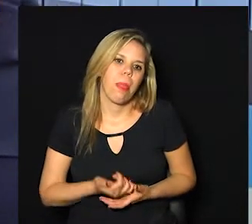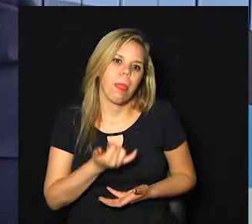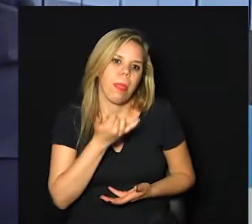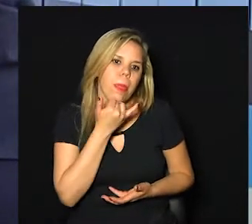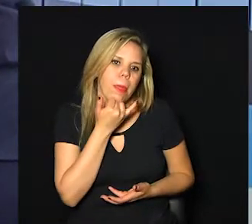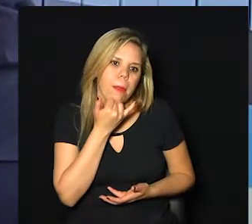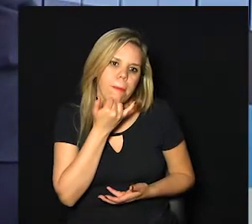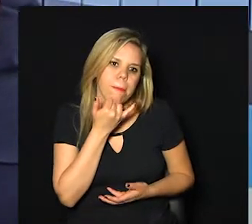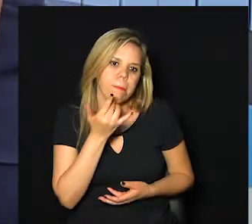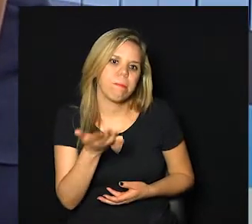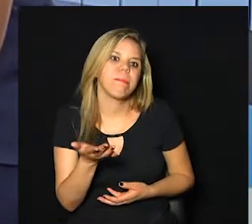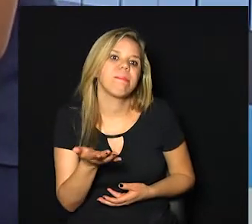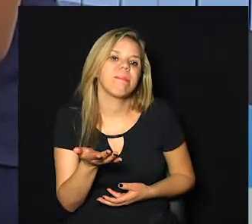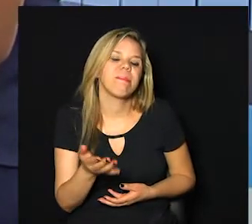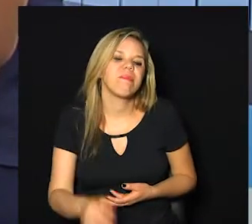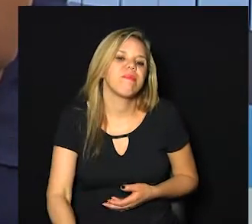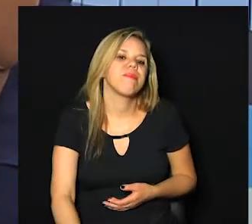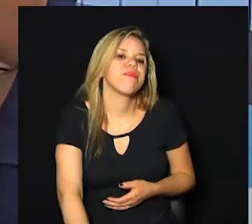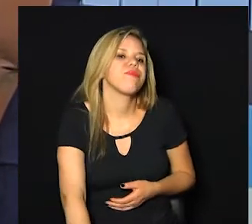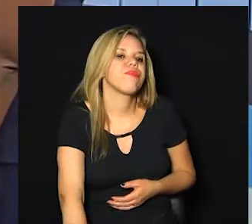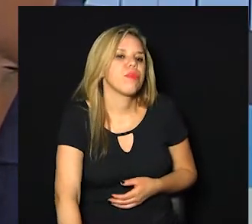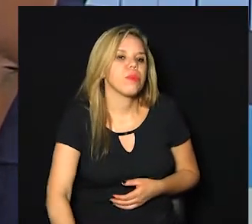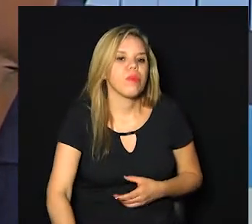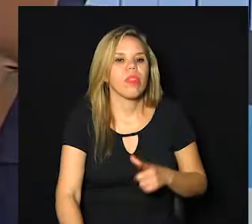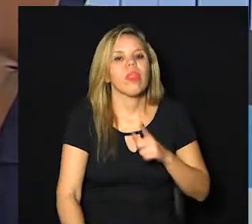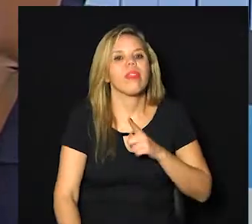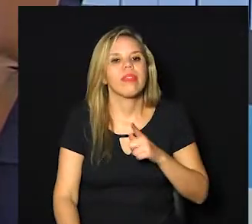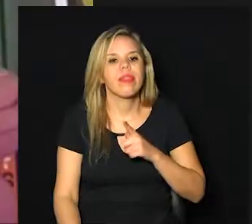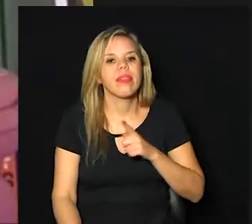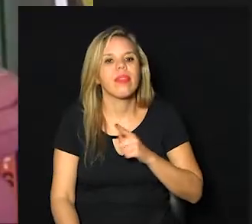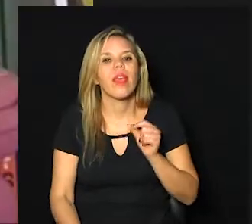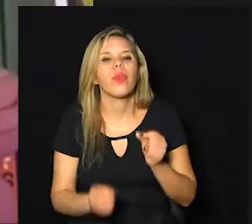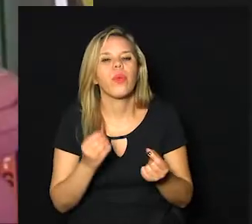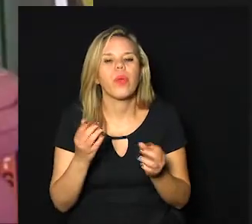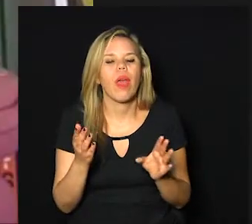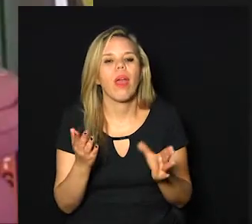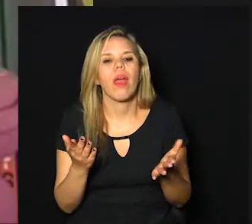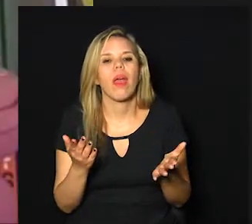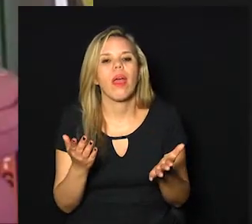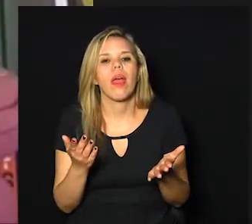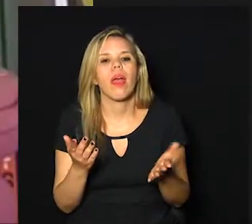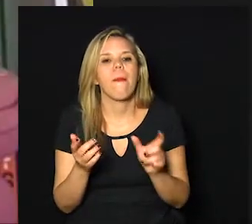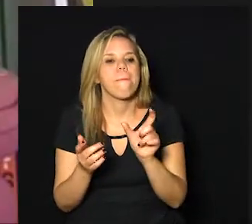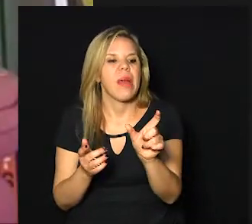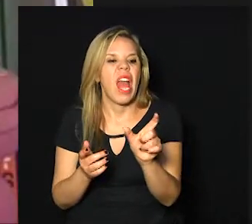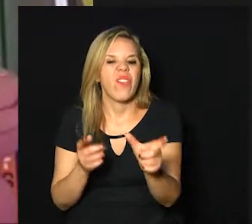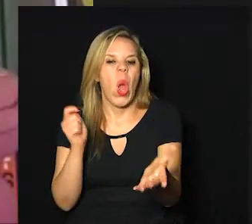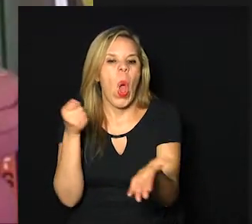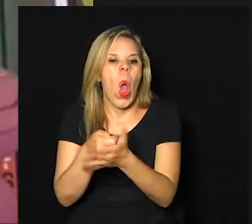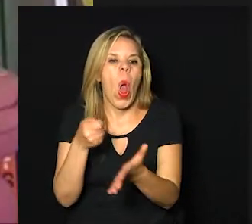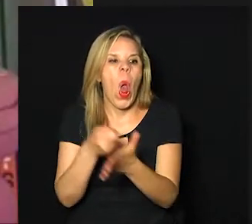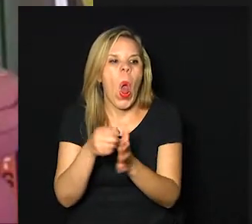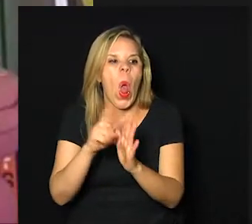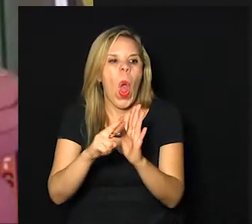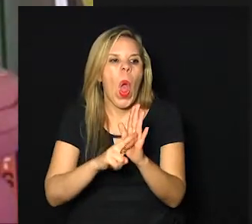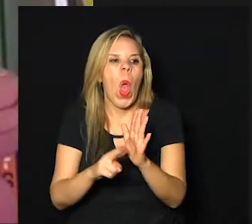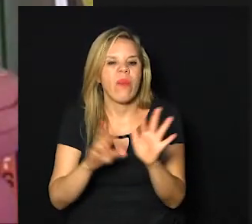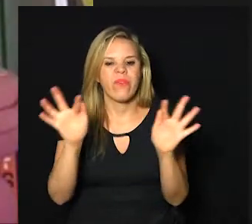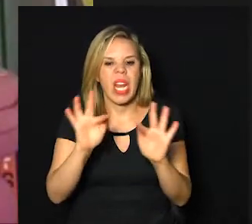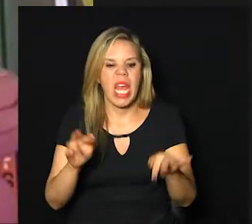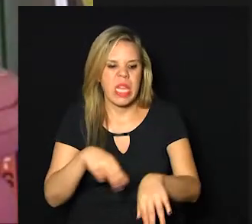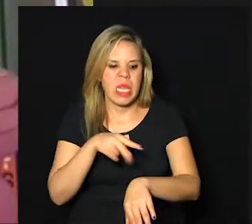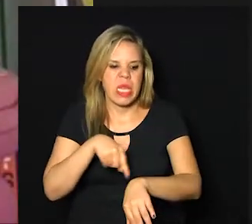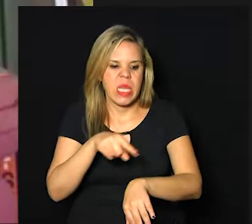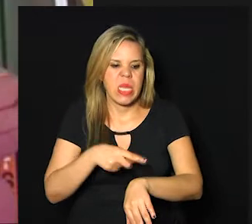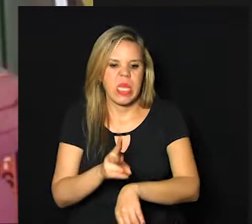perdão. Imagina, existe uma estigma, né, de que você tem que ser feliz o tempo todo, de que